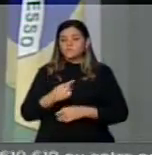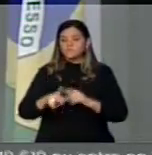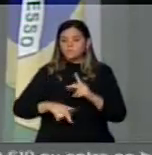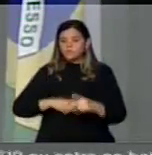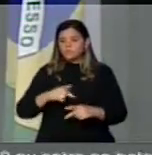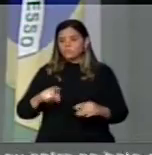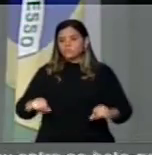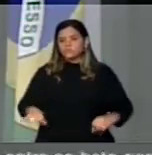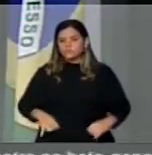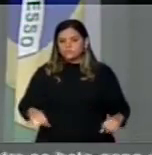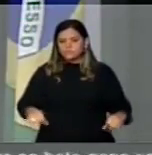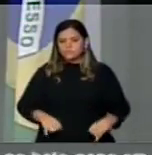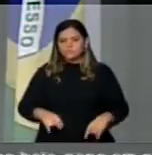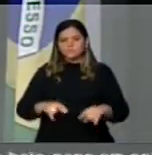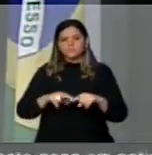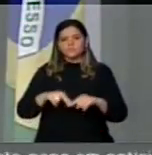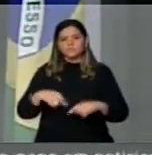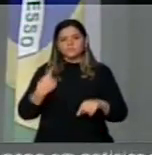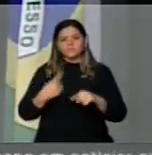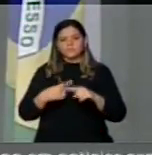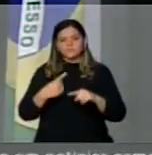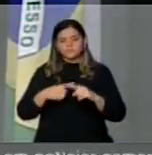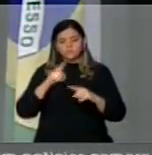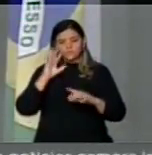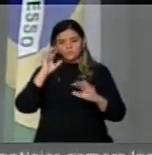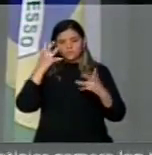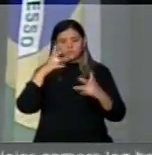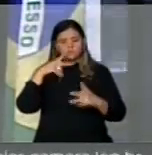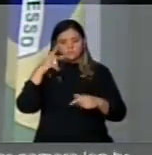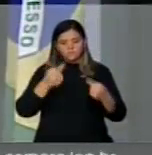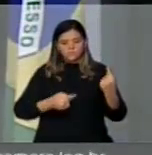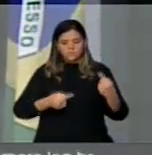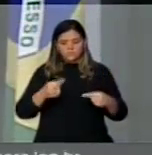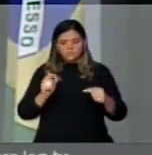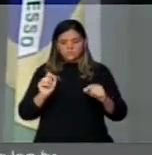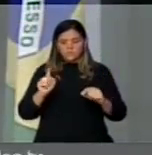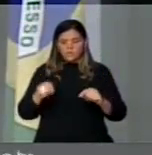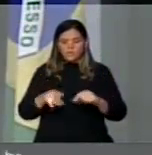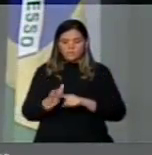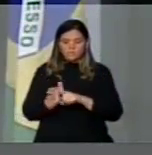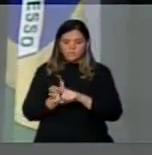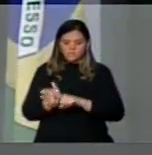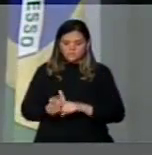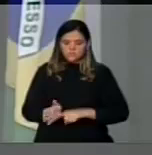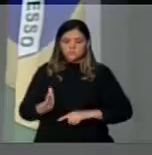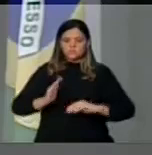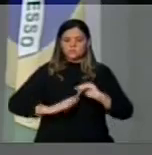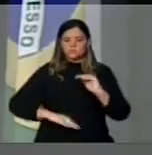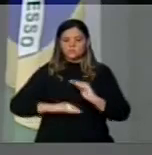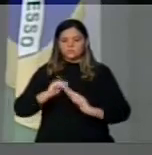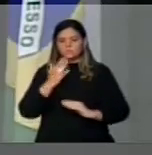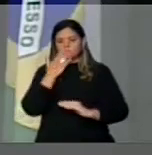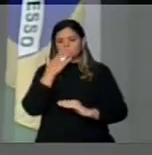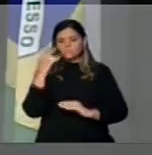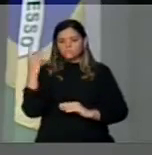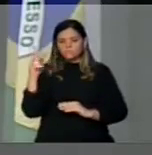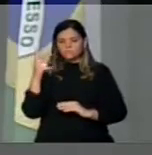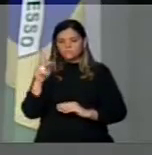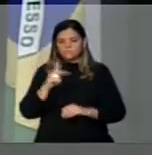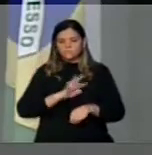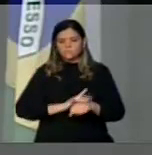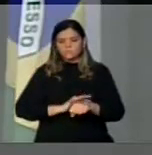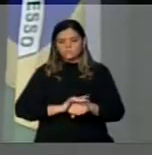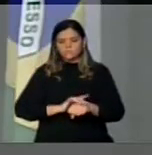uma questão de decisão política, a pesquisa sobre essas doenças